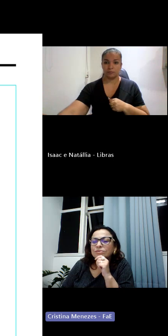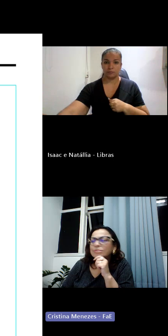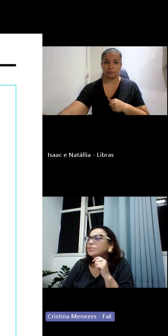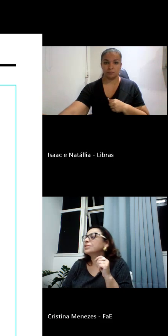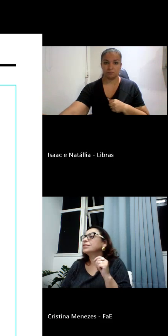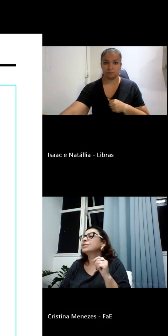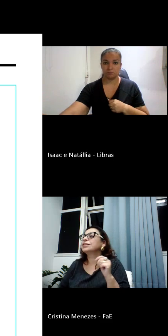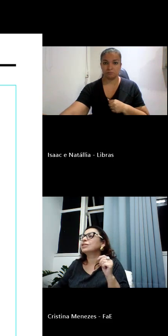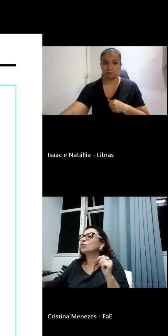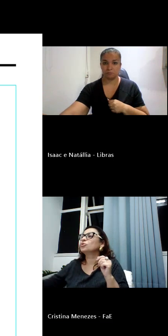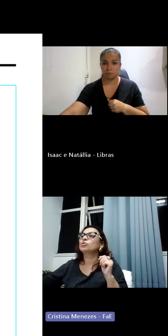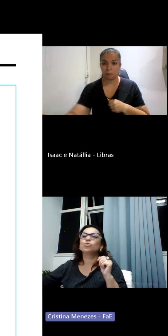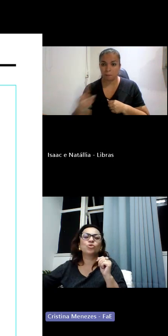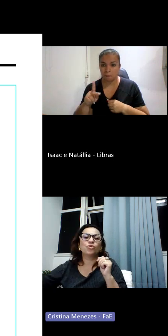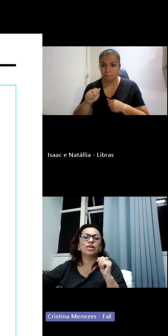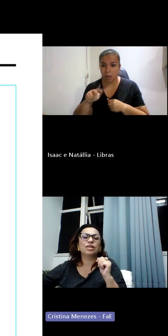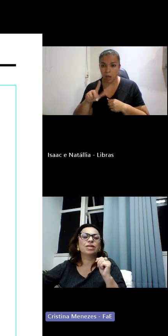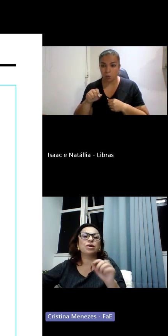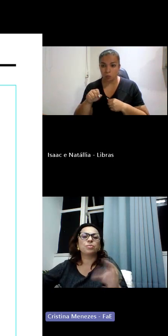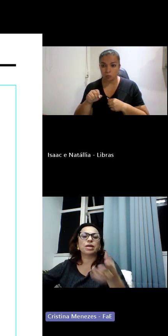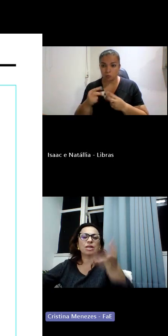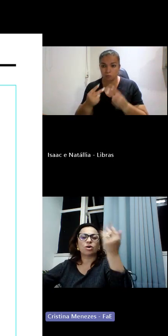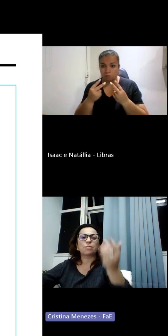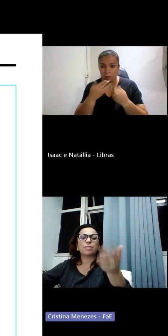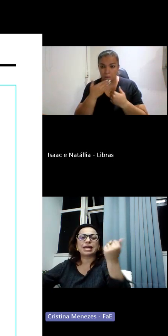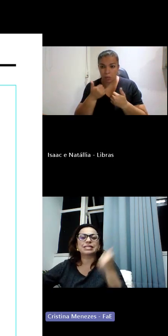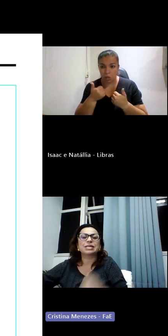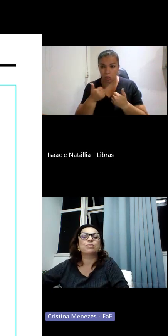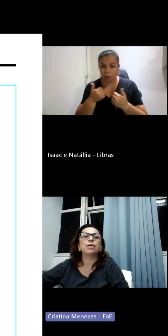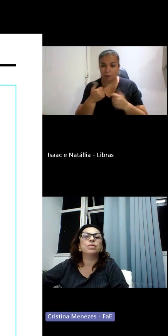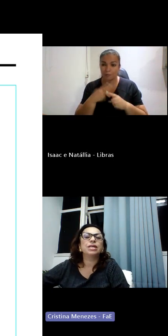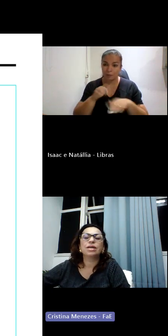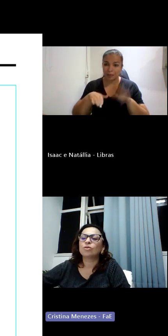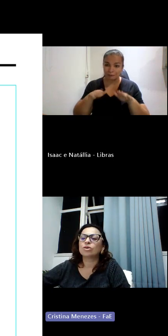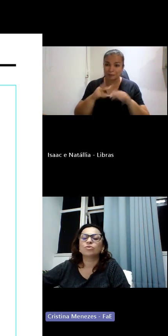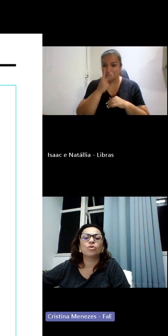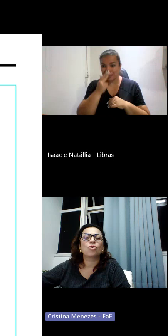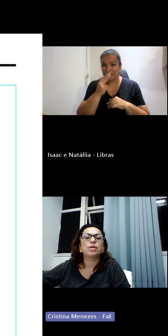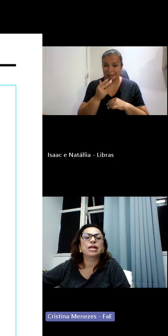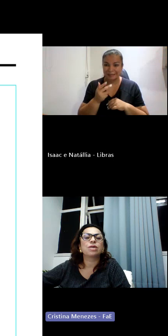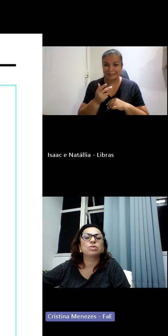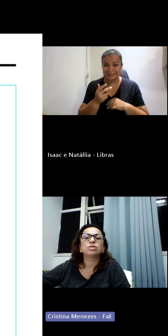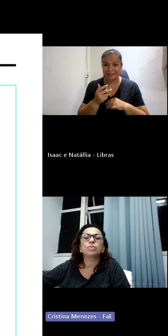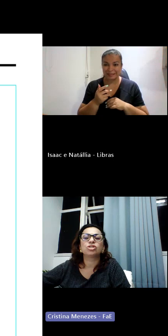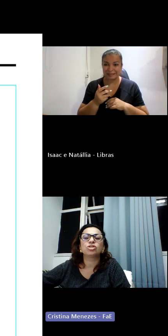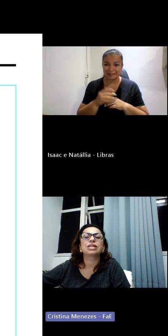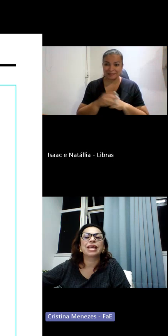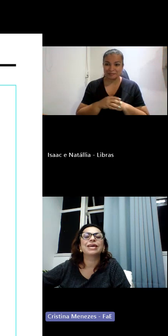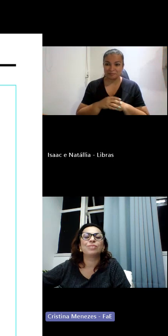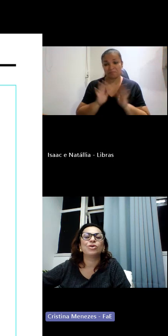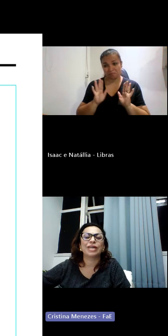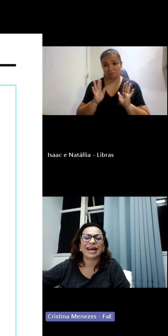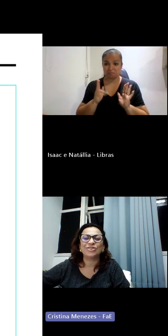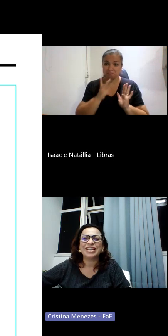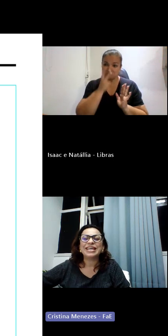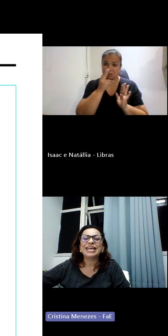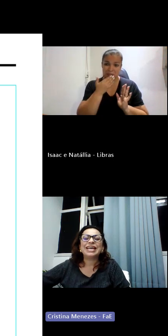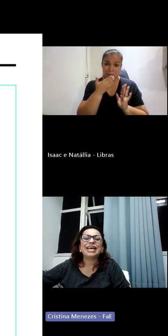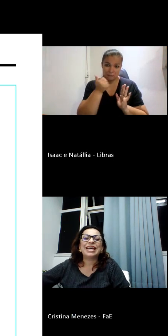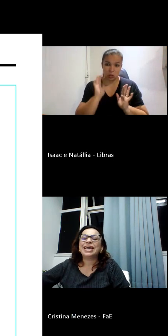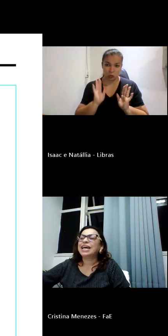Paulo? Eu não estou vendo aqui. É porque tem hora que aparece aqui para mim, quando vem um comentário, mas eu imagino que tenha